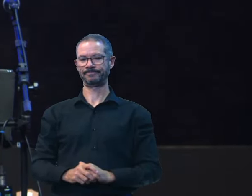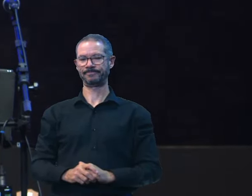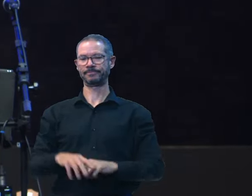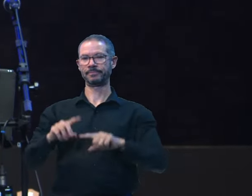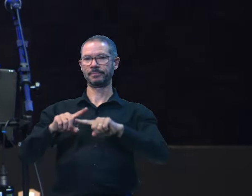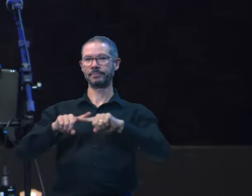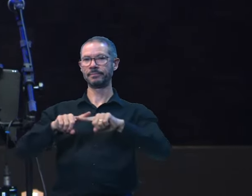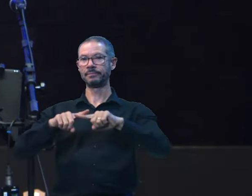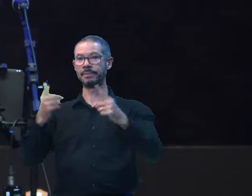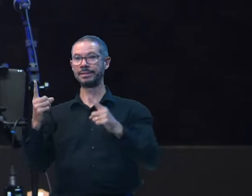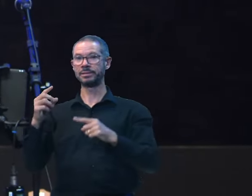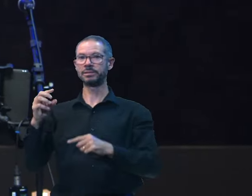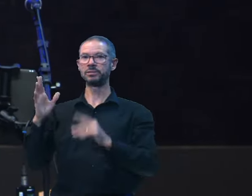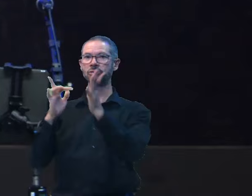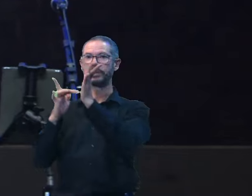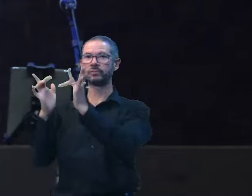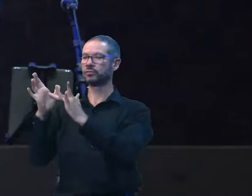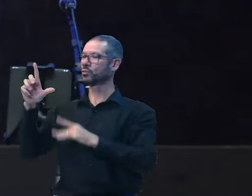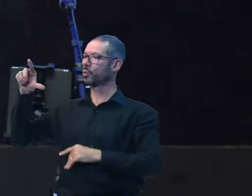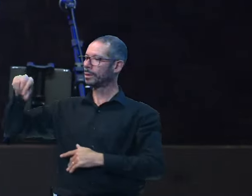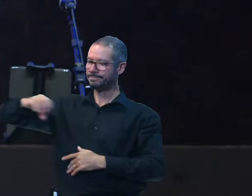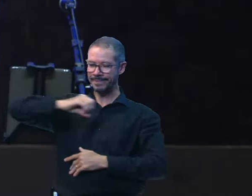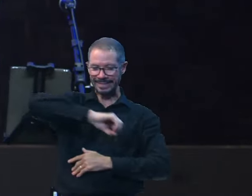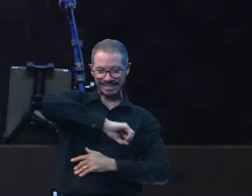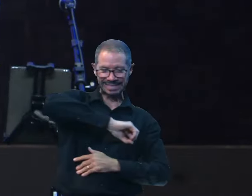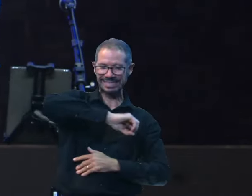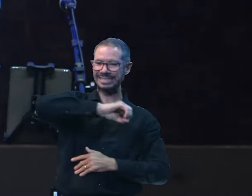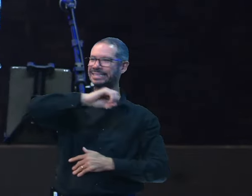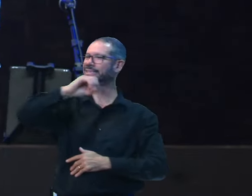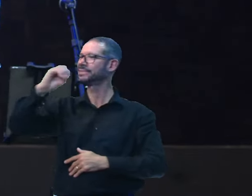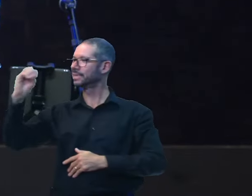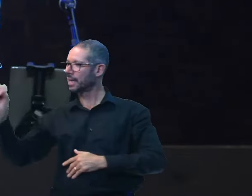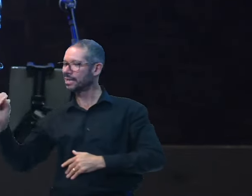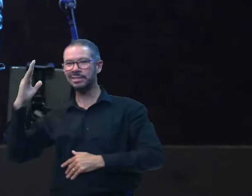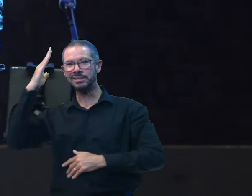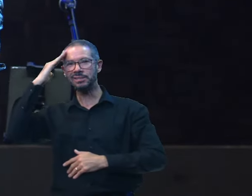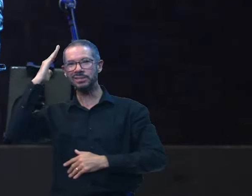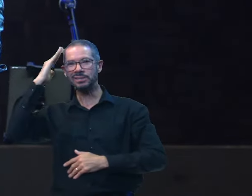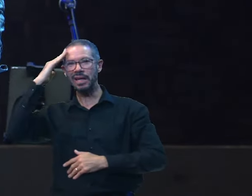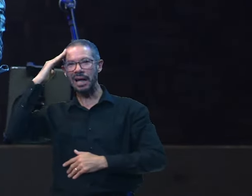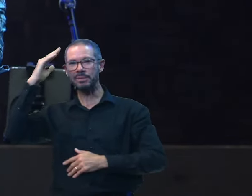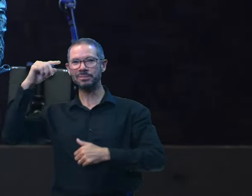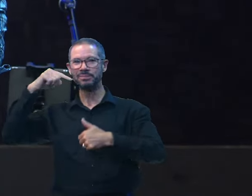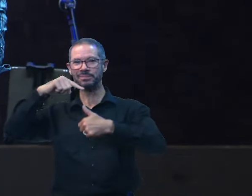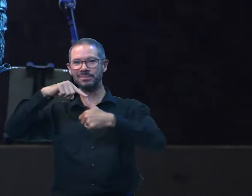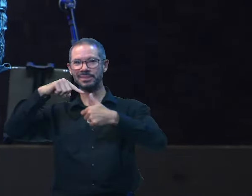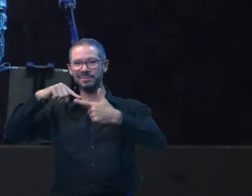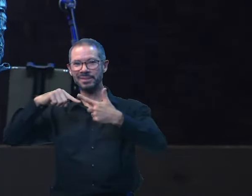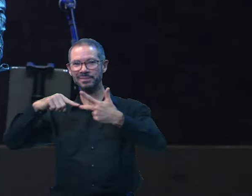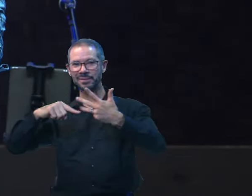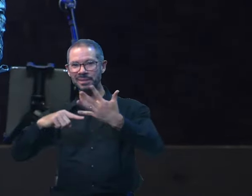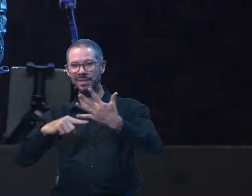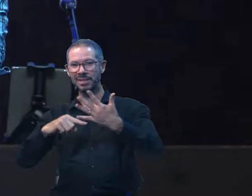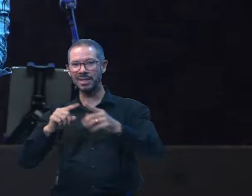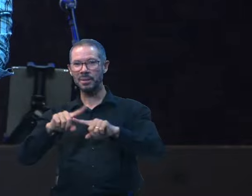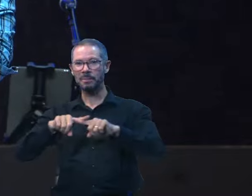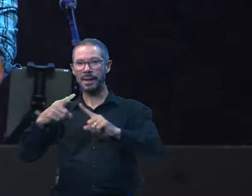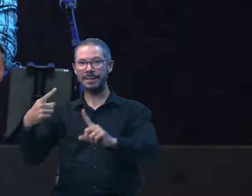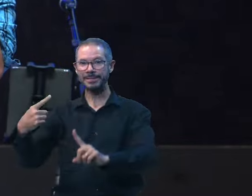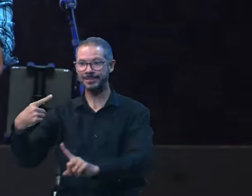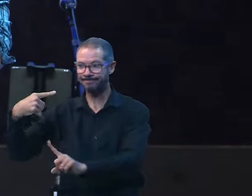Mas Ele escolhe zerar. Ele sabe contar todos os nossos vacilos. mas na